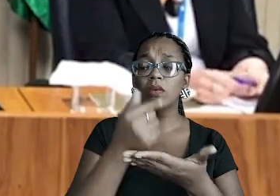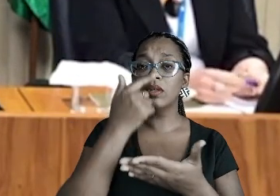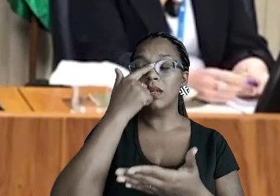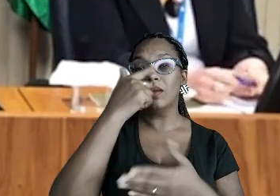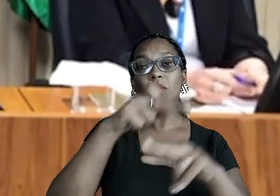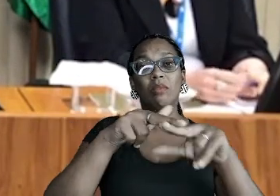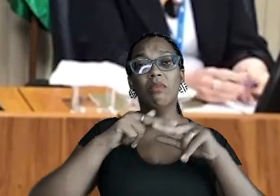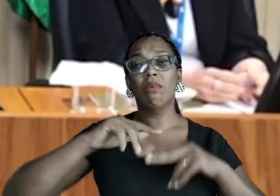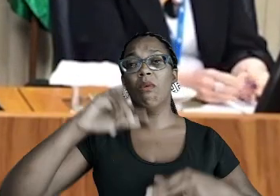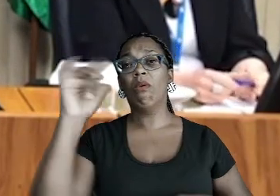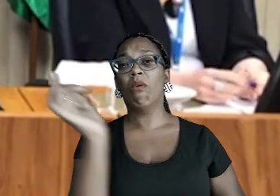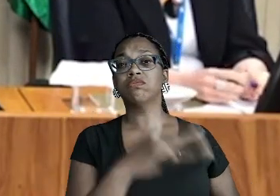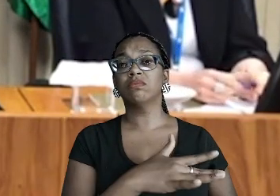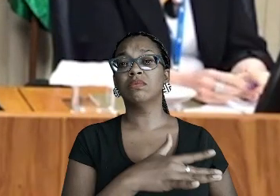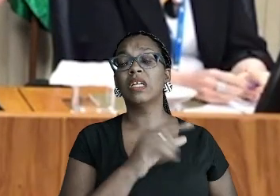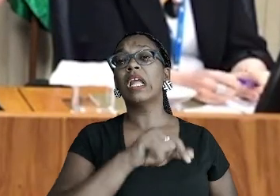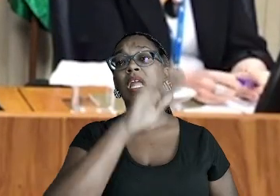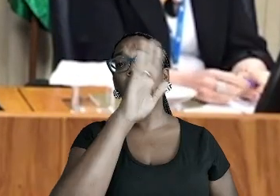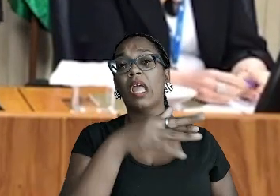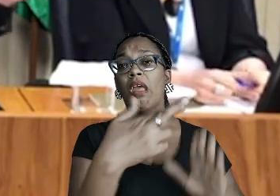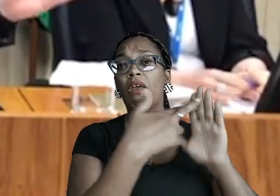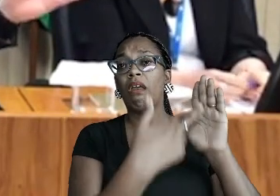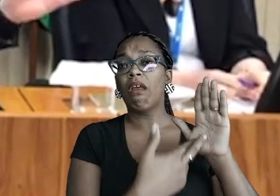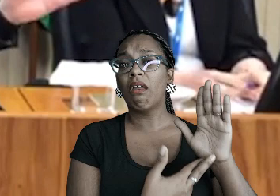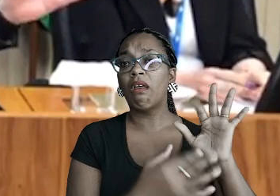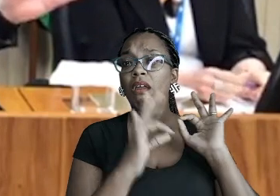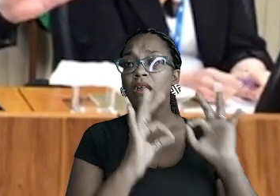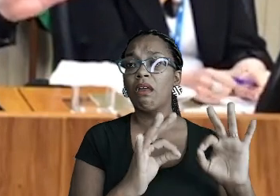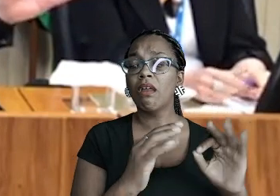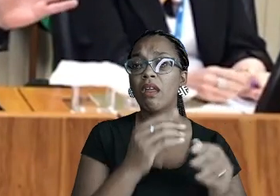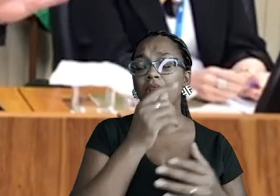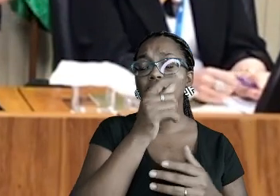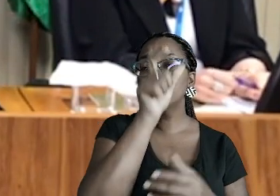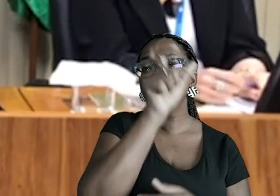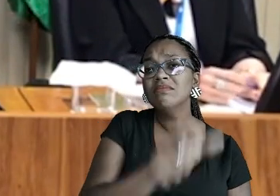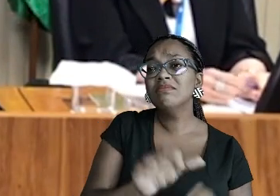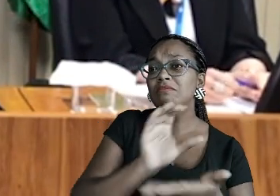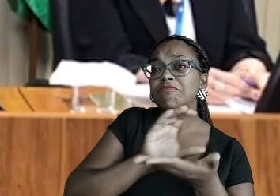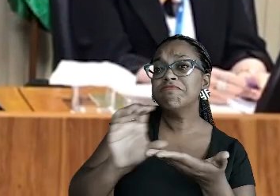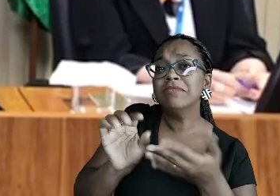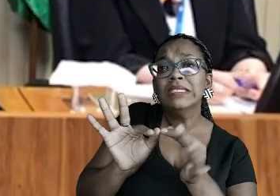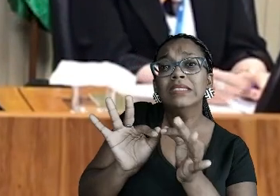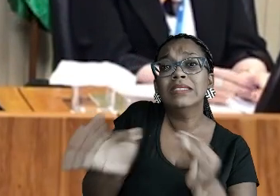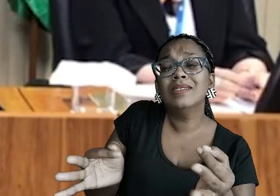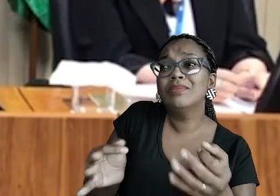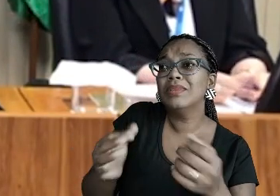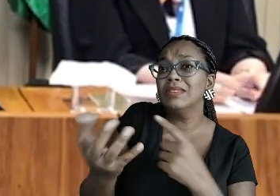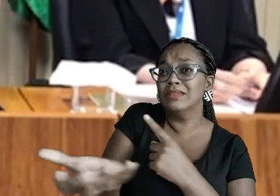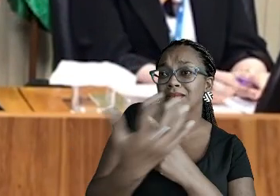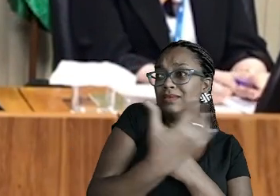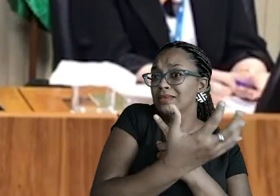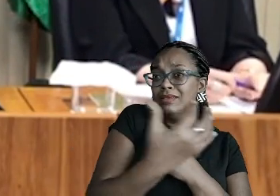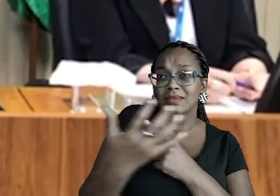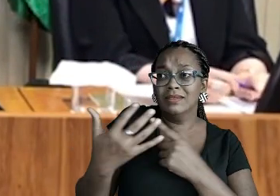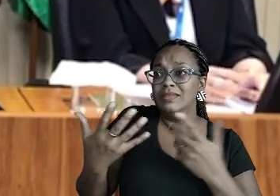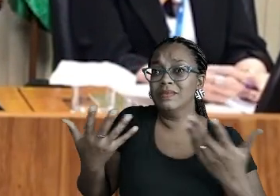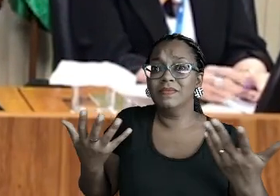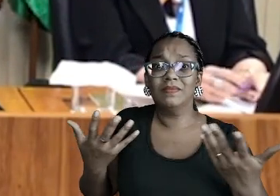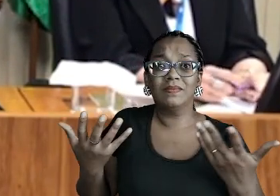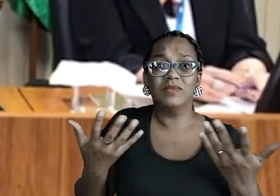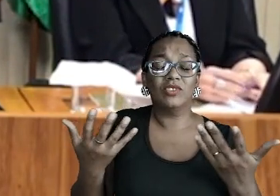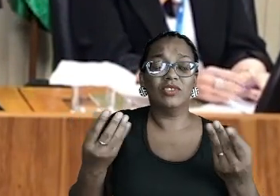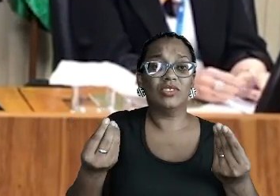em detrimento de quem é do pequeno investidor que por forças vezes dessa ação deletéria